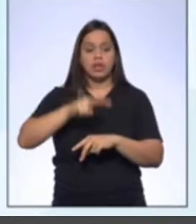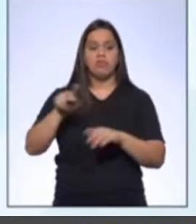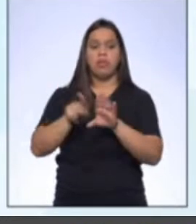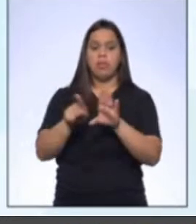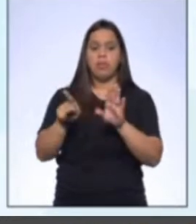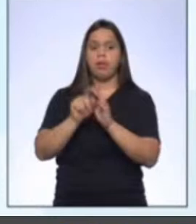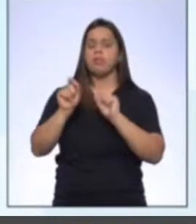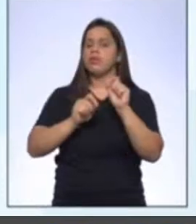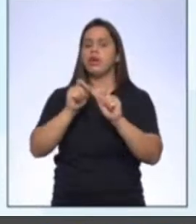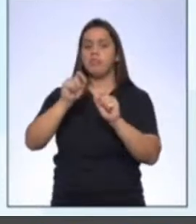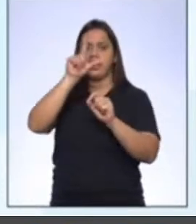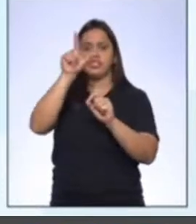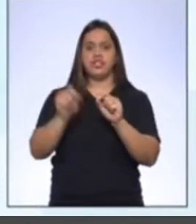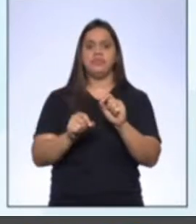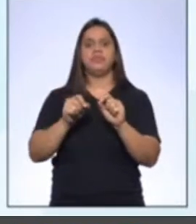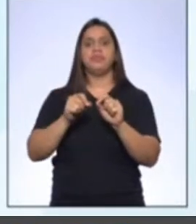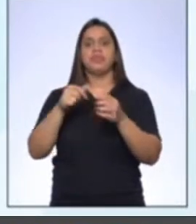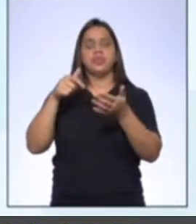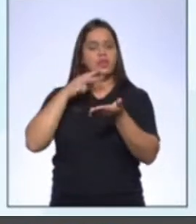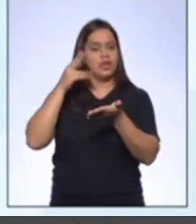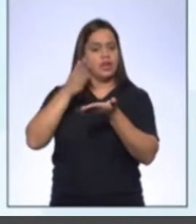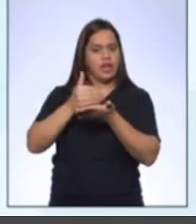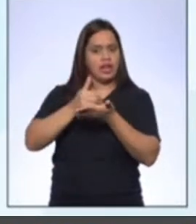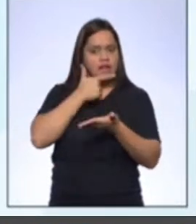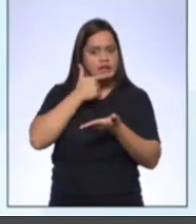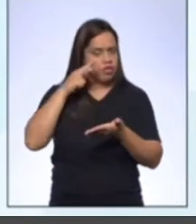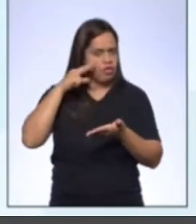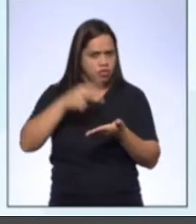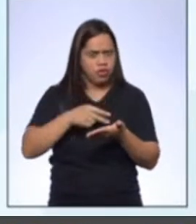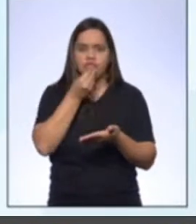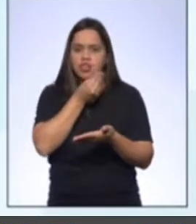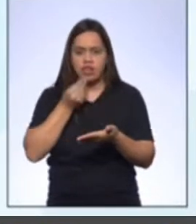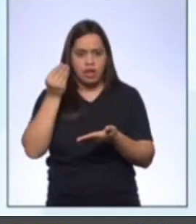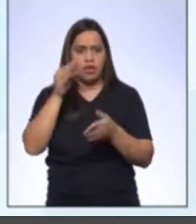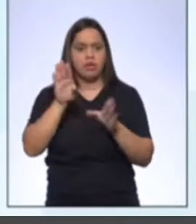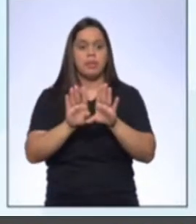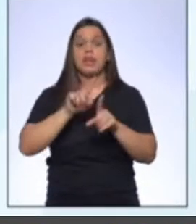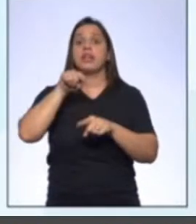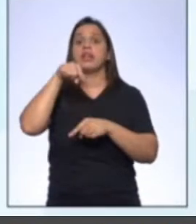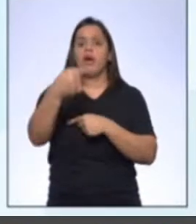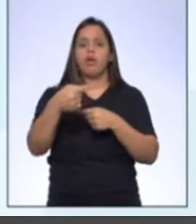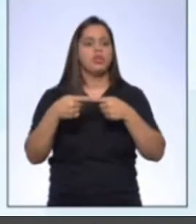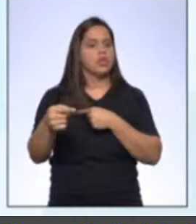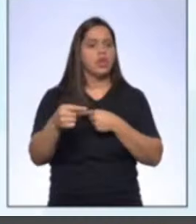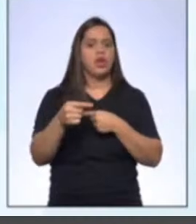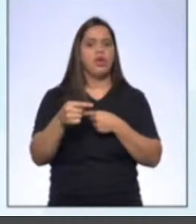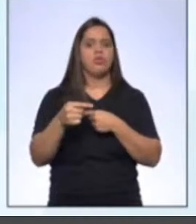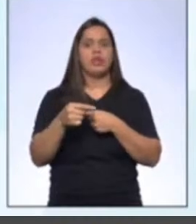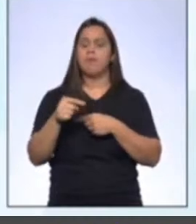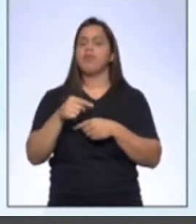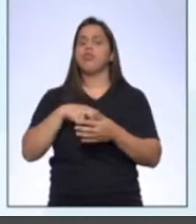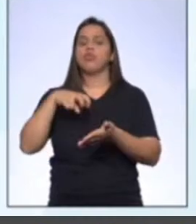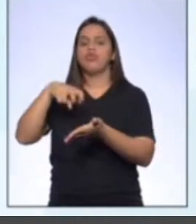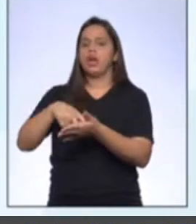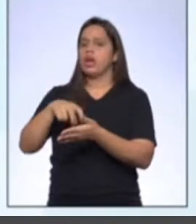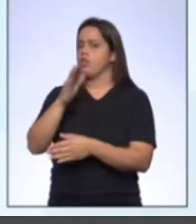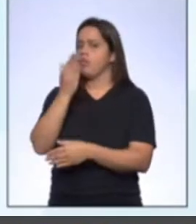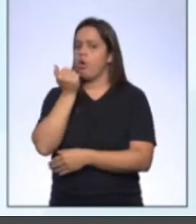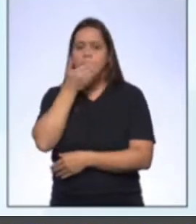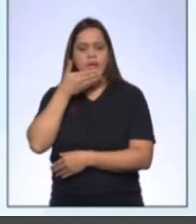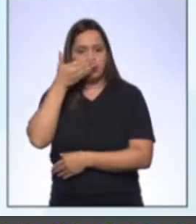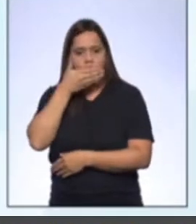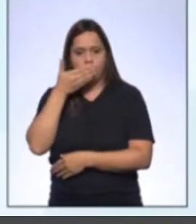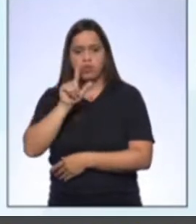queijo. Dessa vez Paulo só não ficou sem sobremesa, como foi proibido de jogar